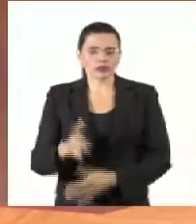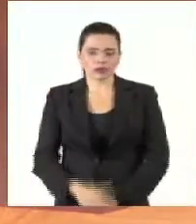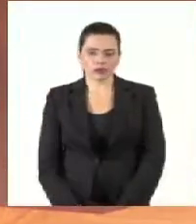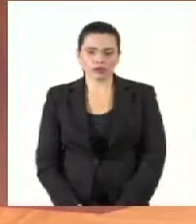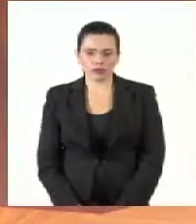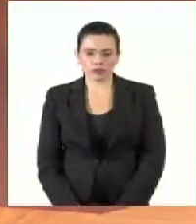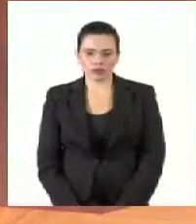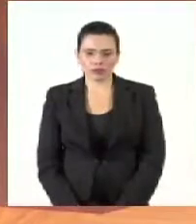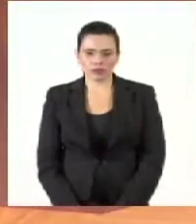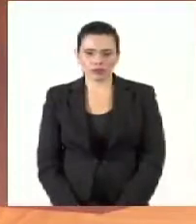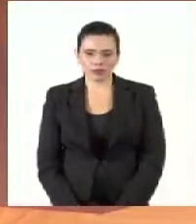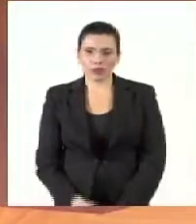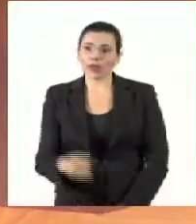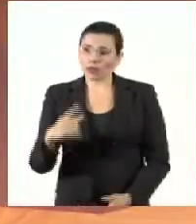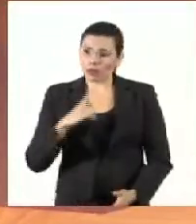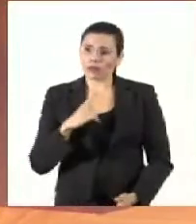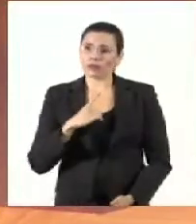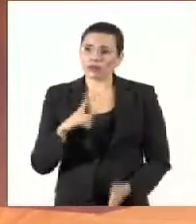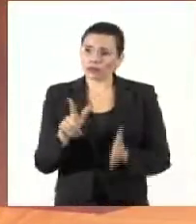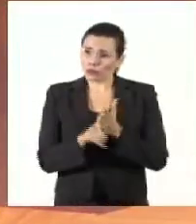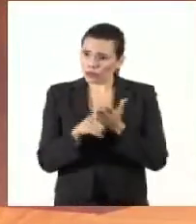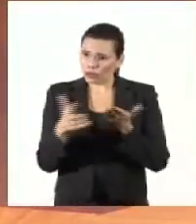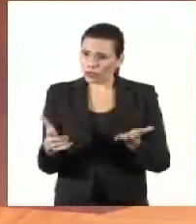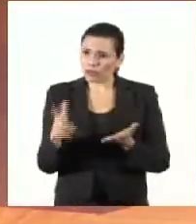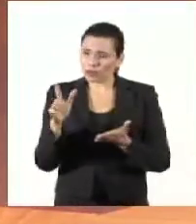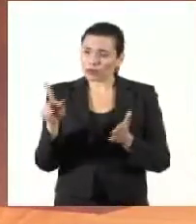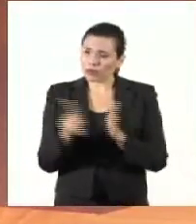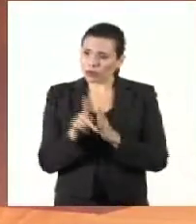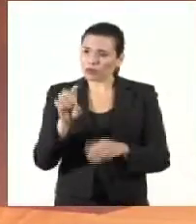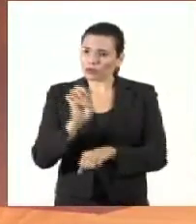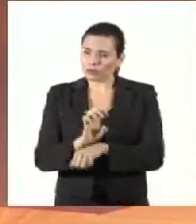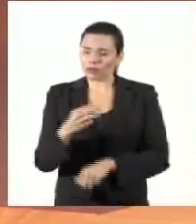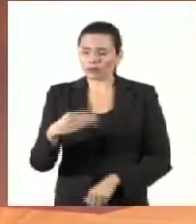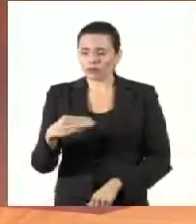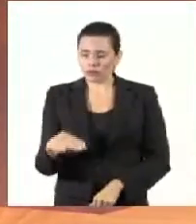Maranhão, uma nota dizendo,